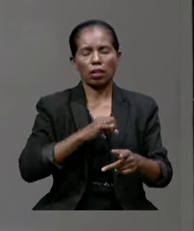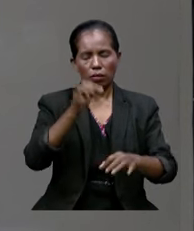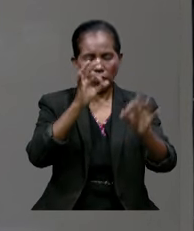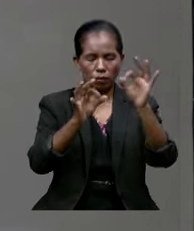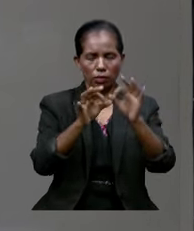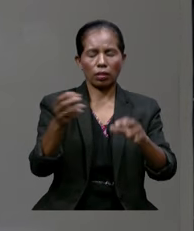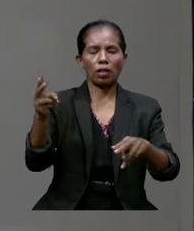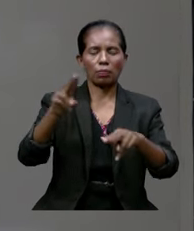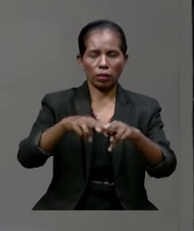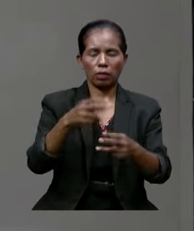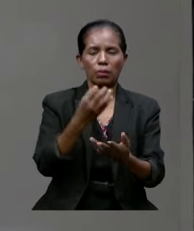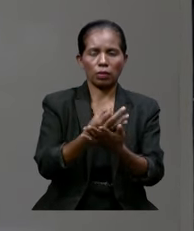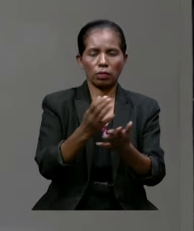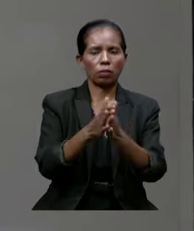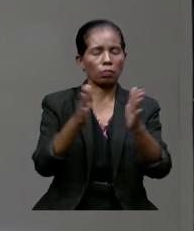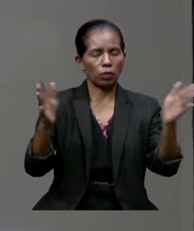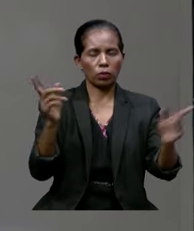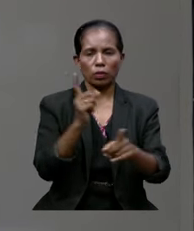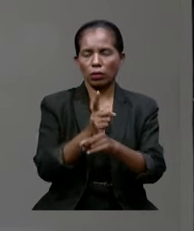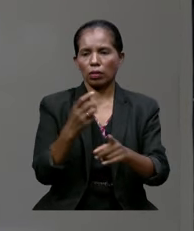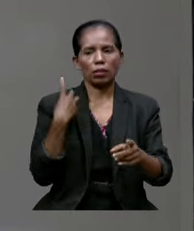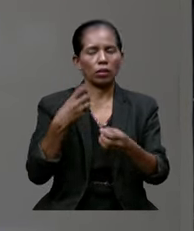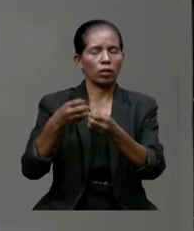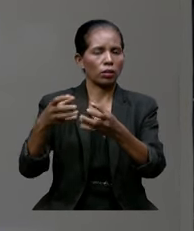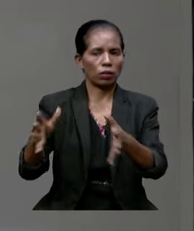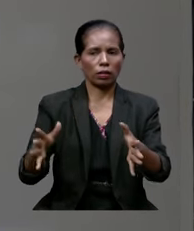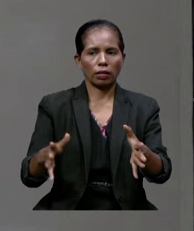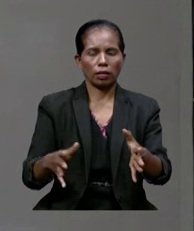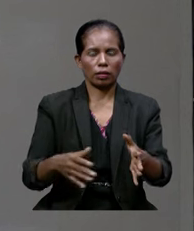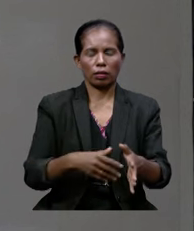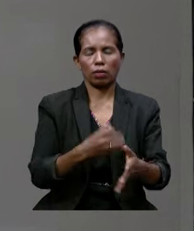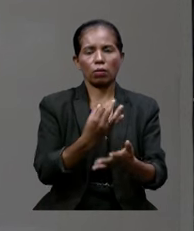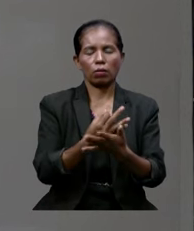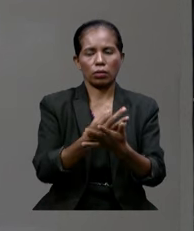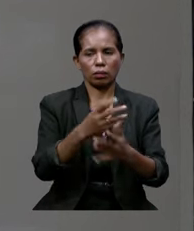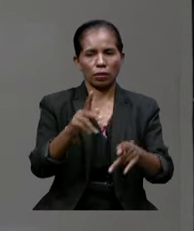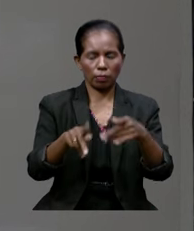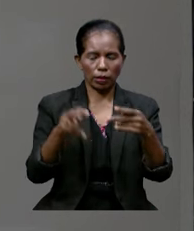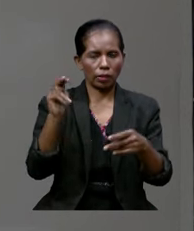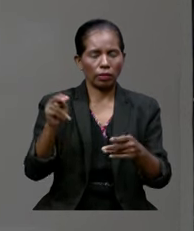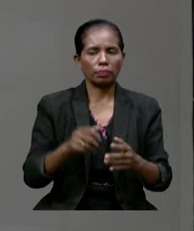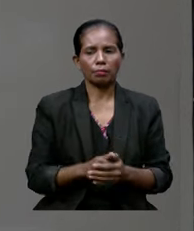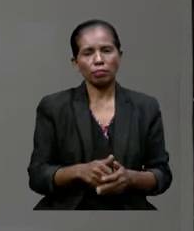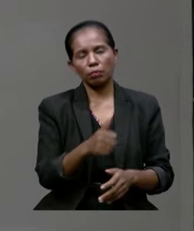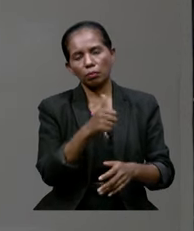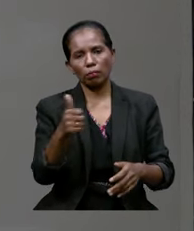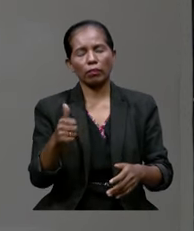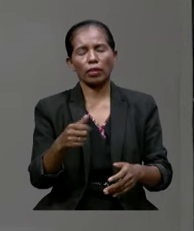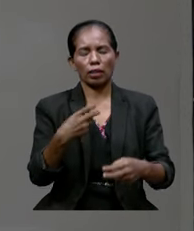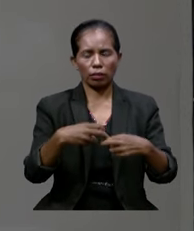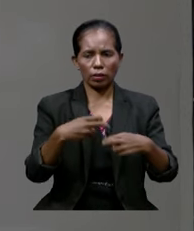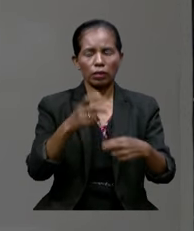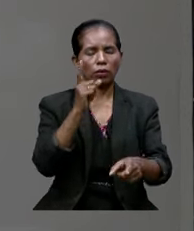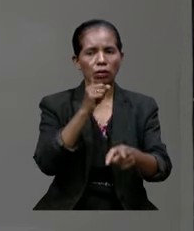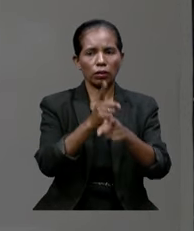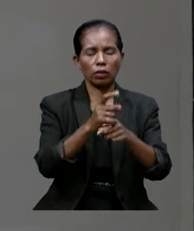retorno baistado ne boteb tebes laos ita suelakon leit saugatidek osan povo niang gestão selo nebemos grave tebes em